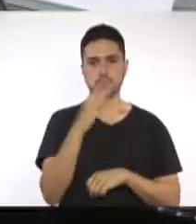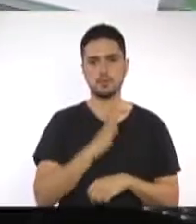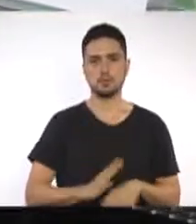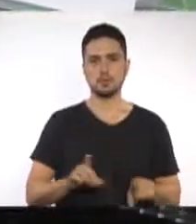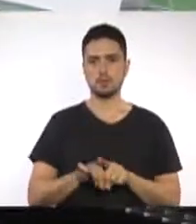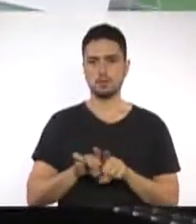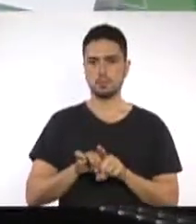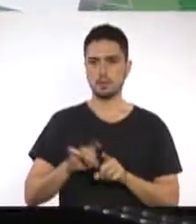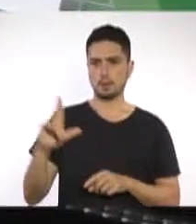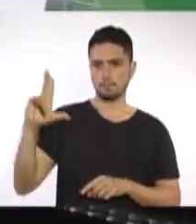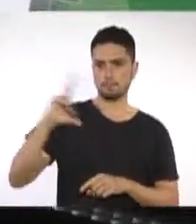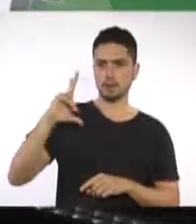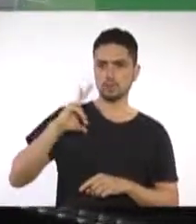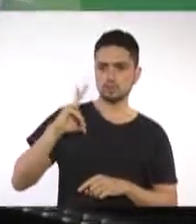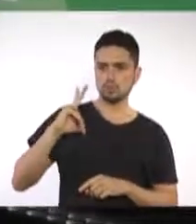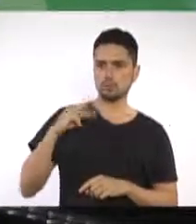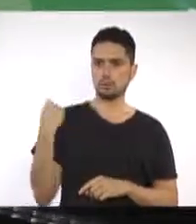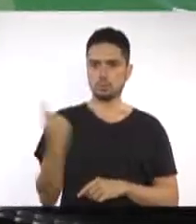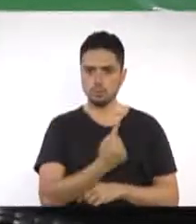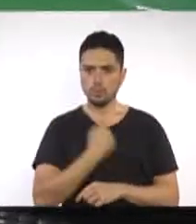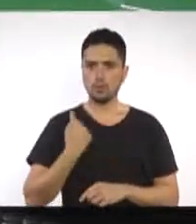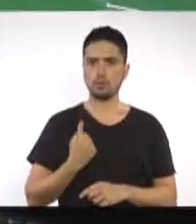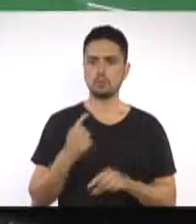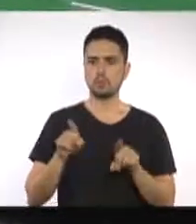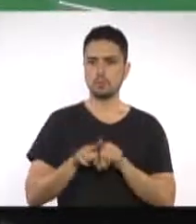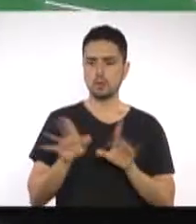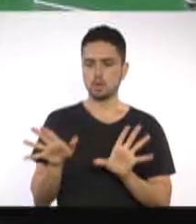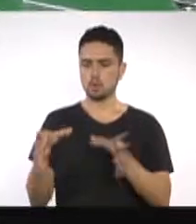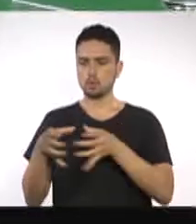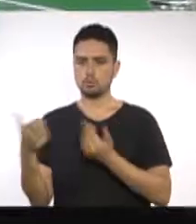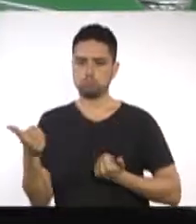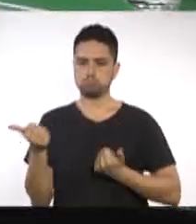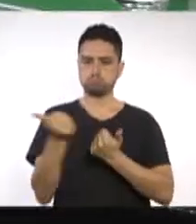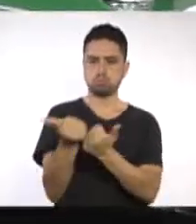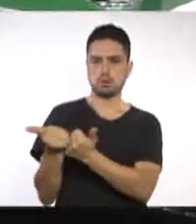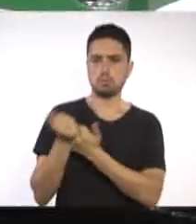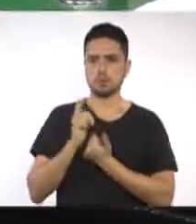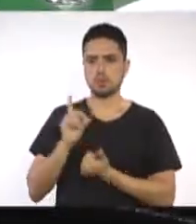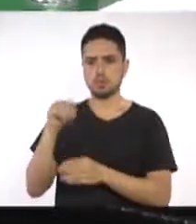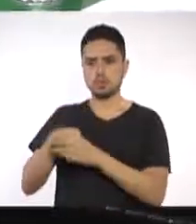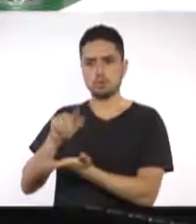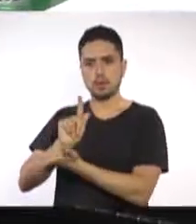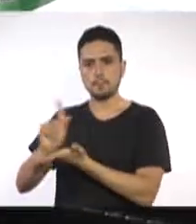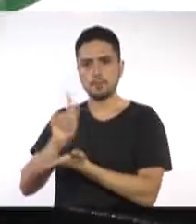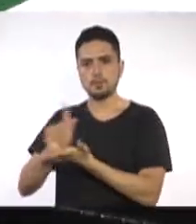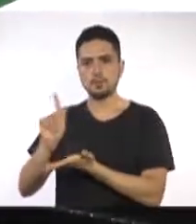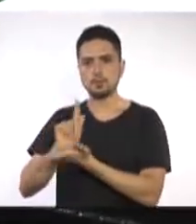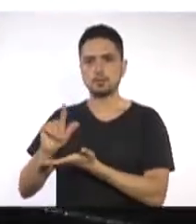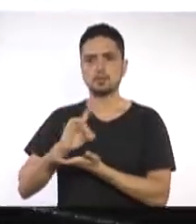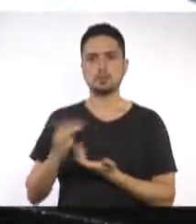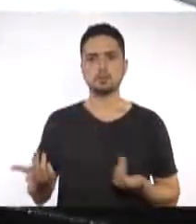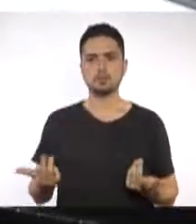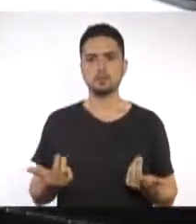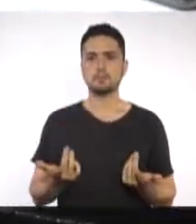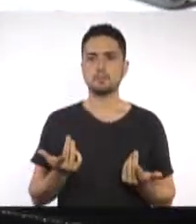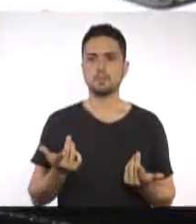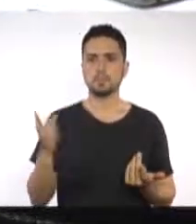próximos, até de assessores que possam estar nos gabinetes, é algo